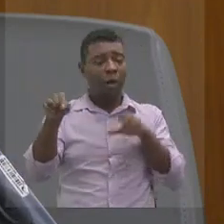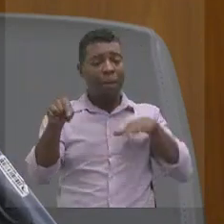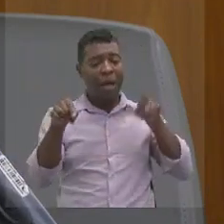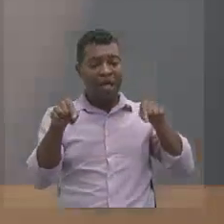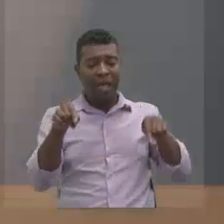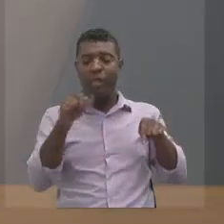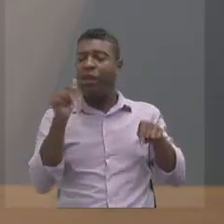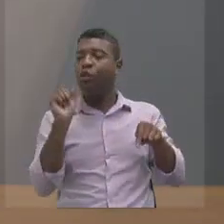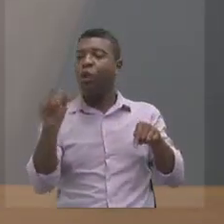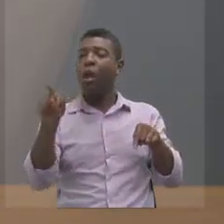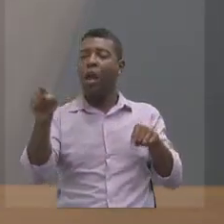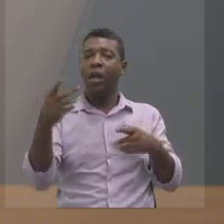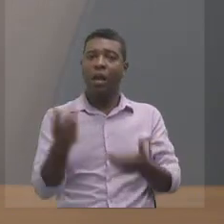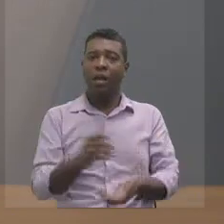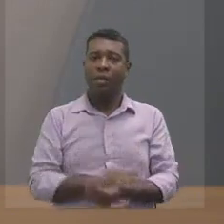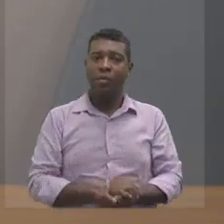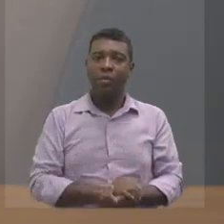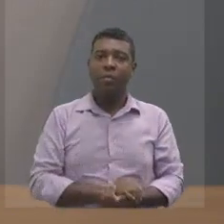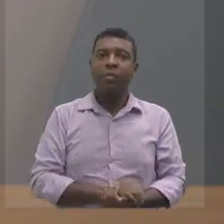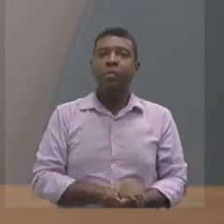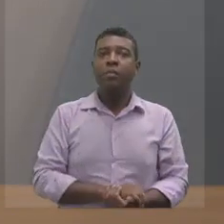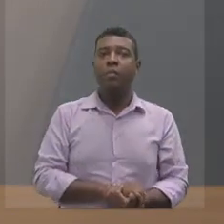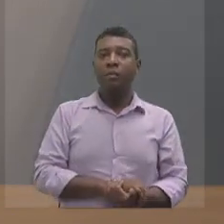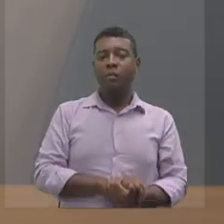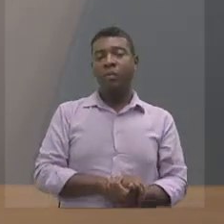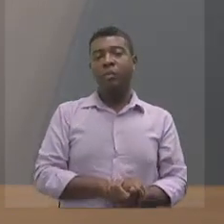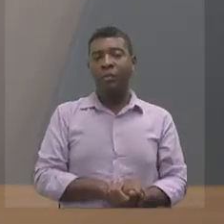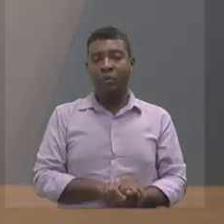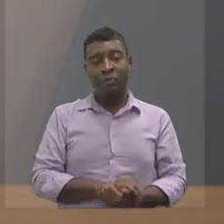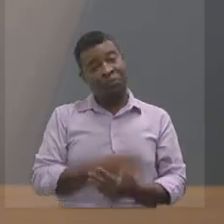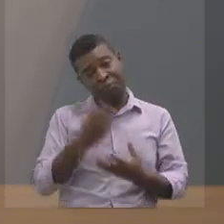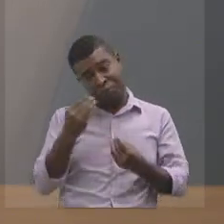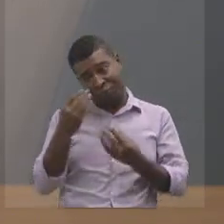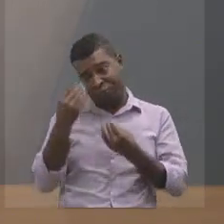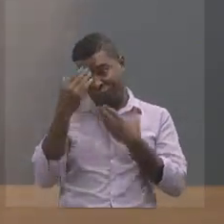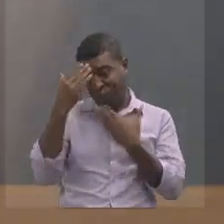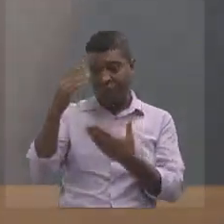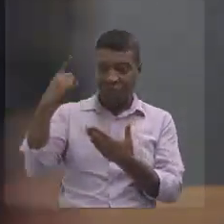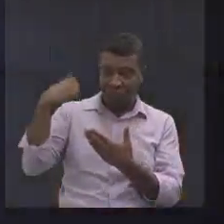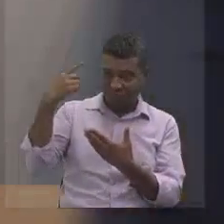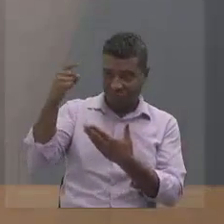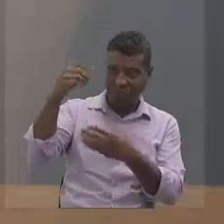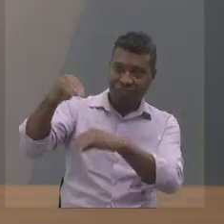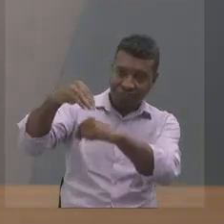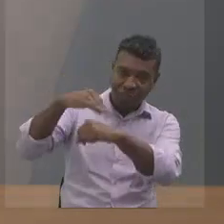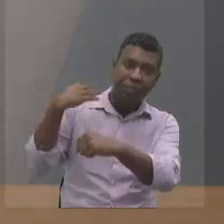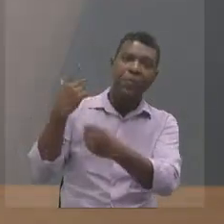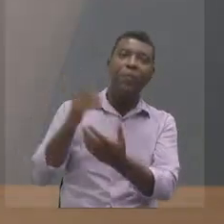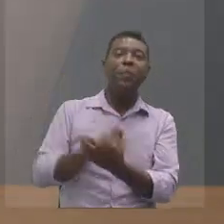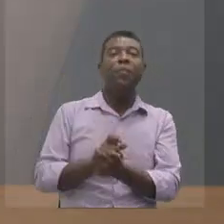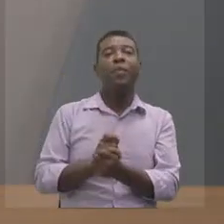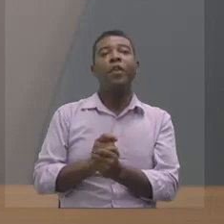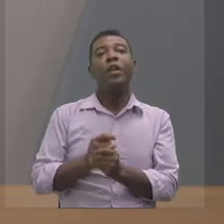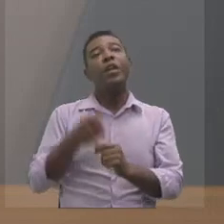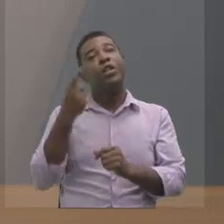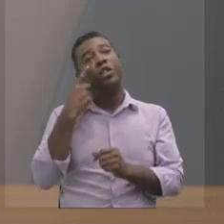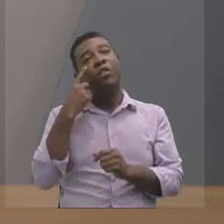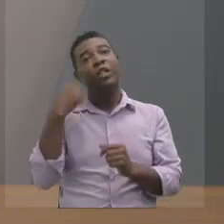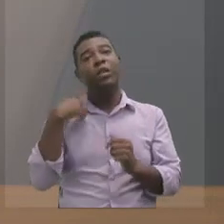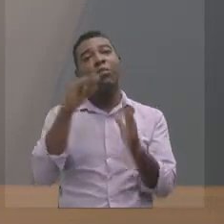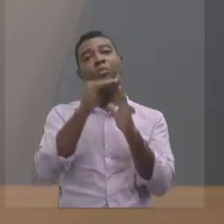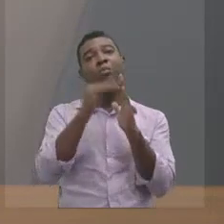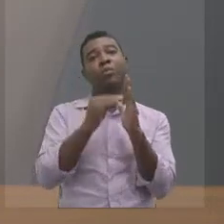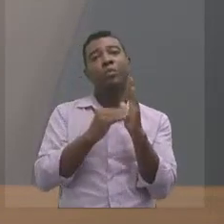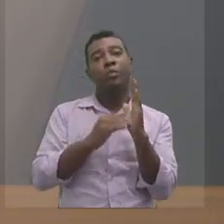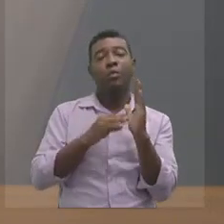Deputado obrigado pela pelas considerações e vamos lá deixa eu ver se eu peguei tudo aqui Deputado pela